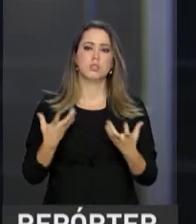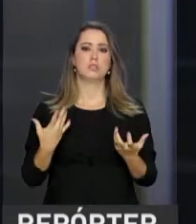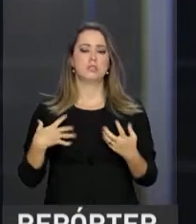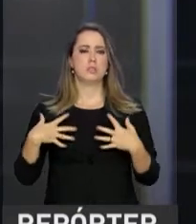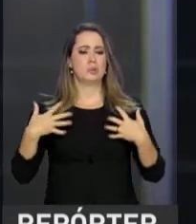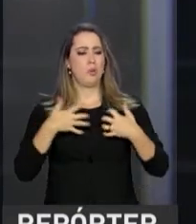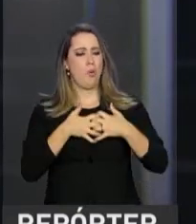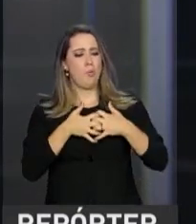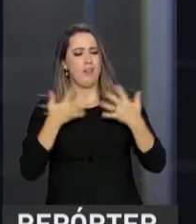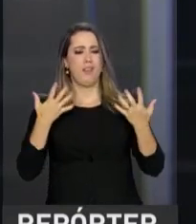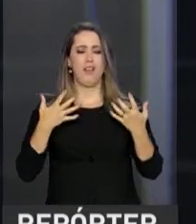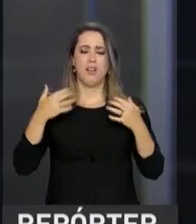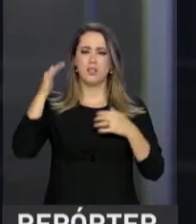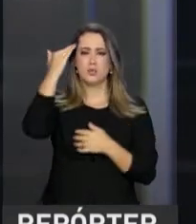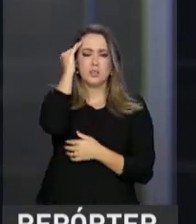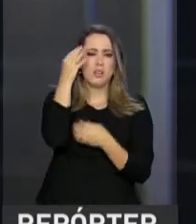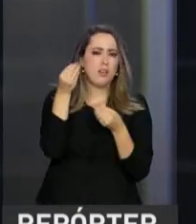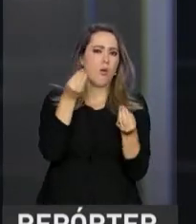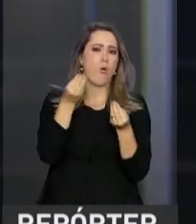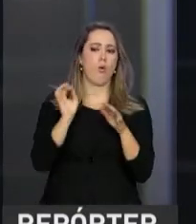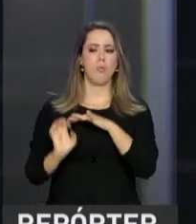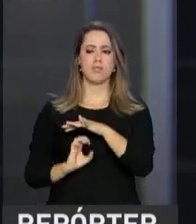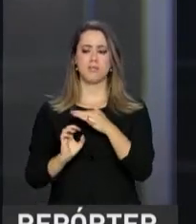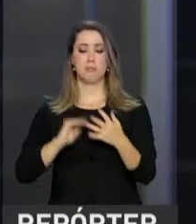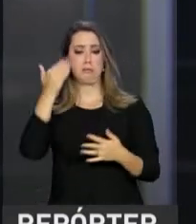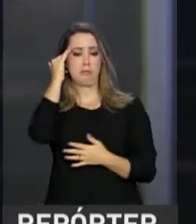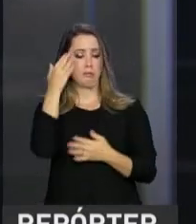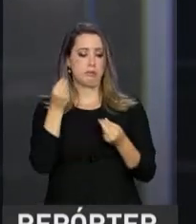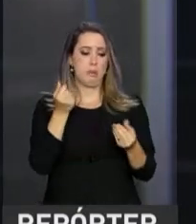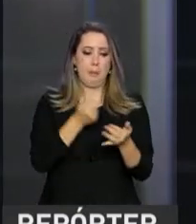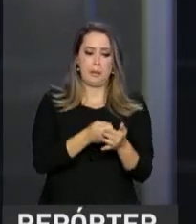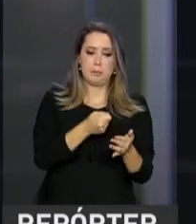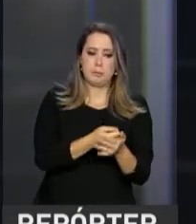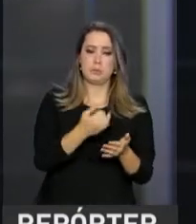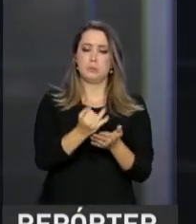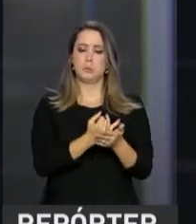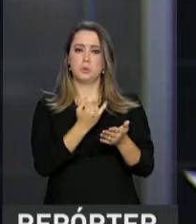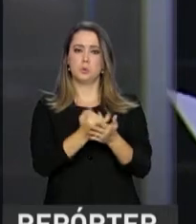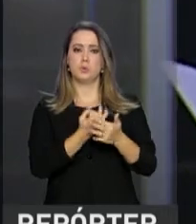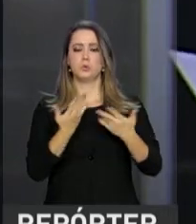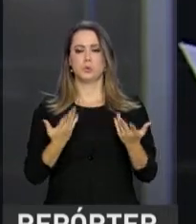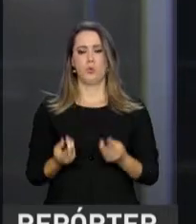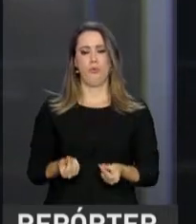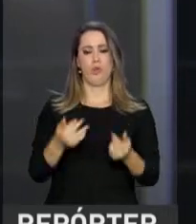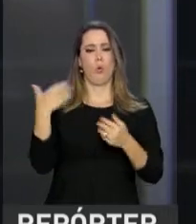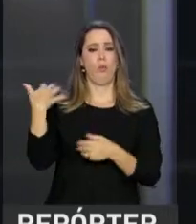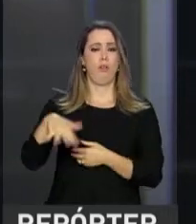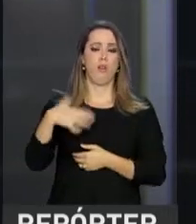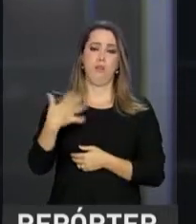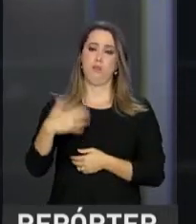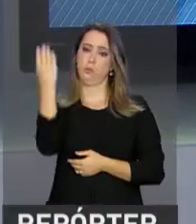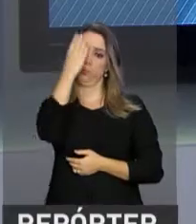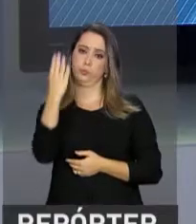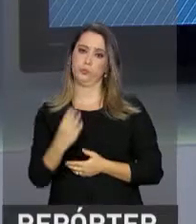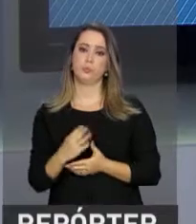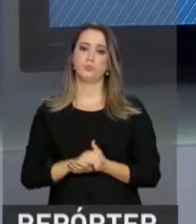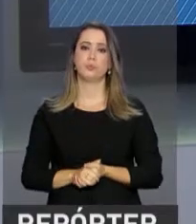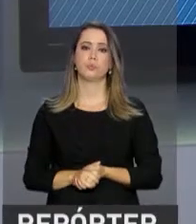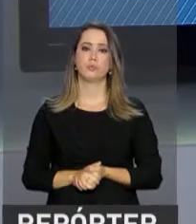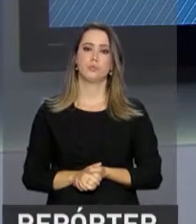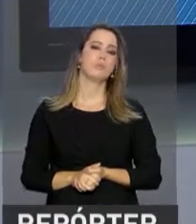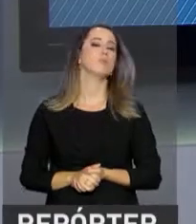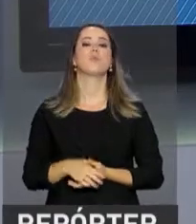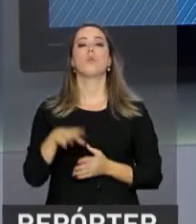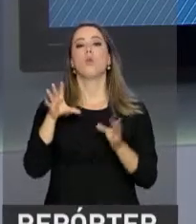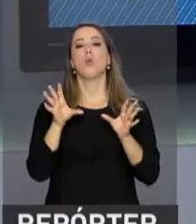dos empreendedores é aumenta o custo de produzir e gerar empregos no brasil segundo